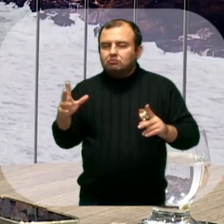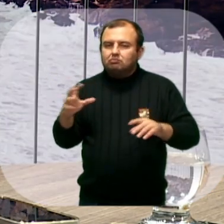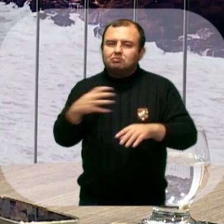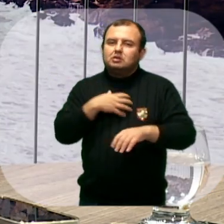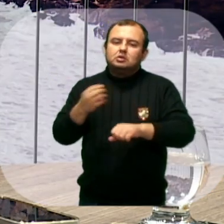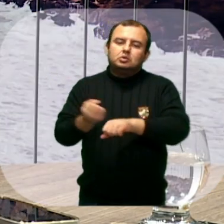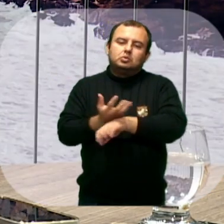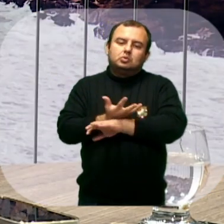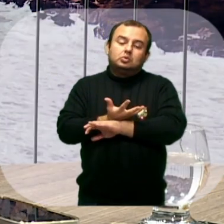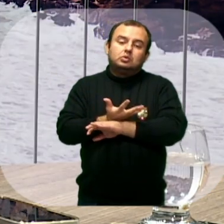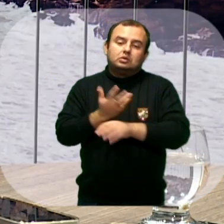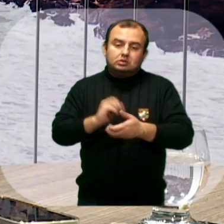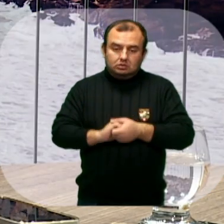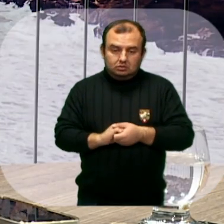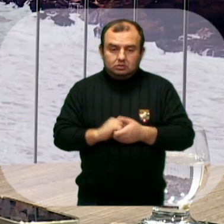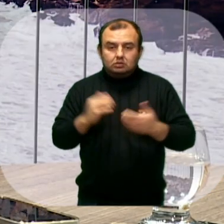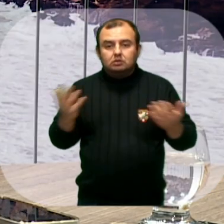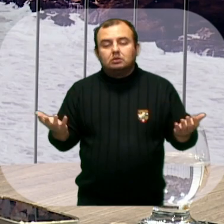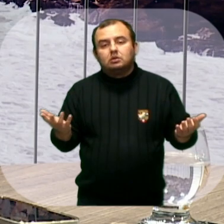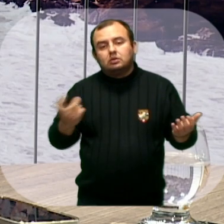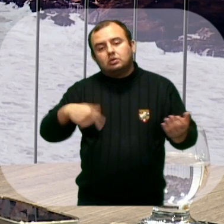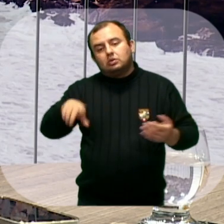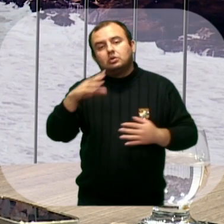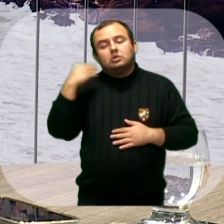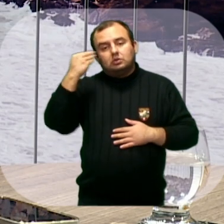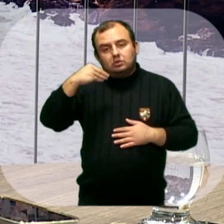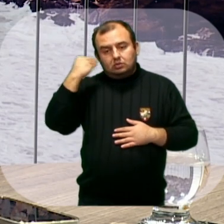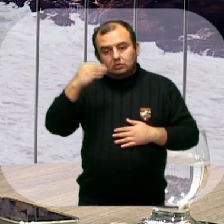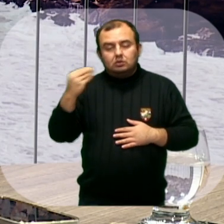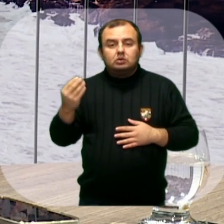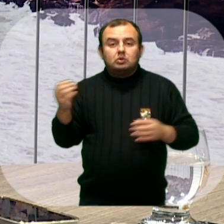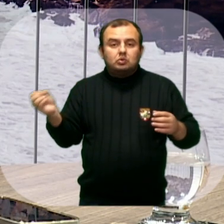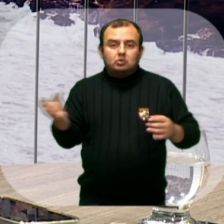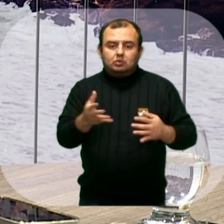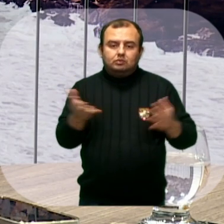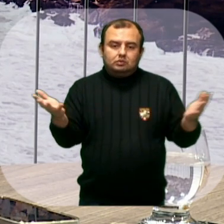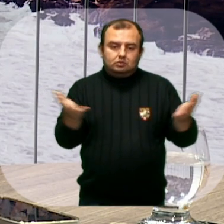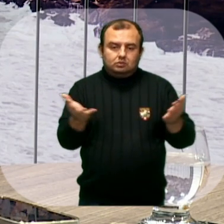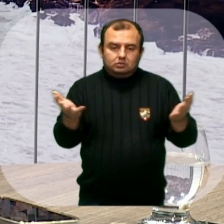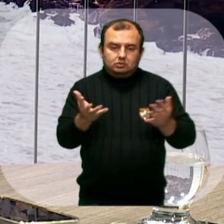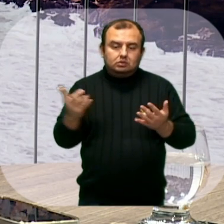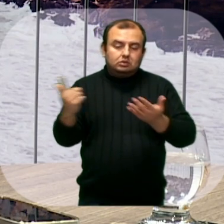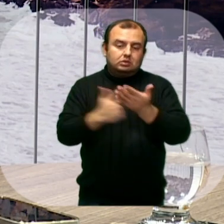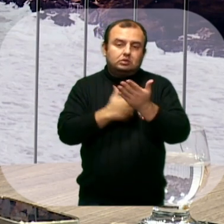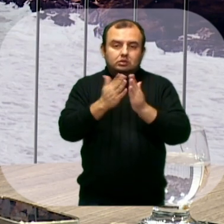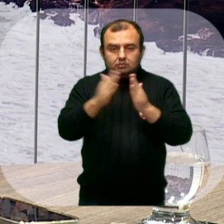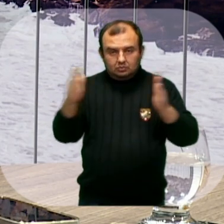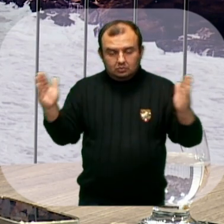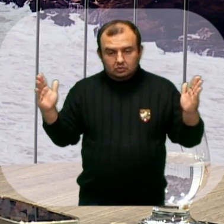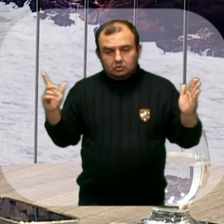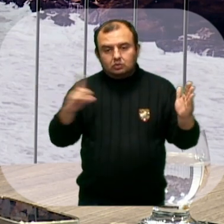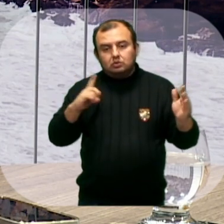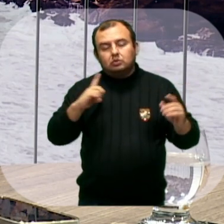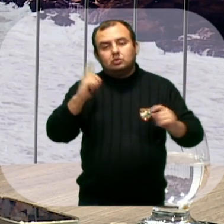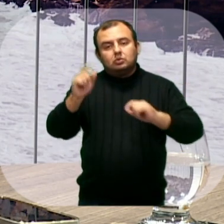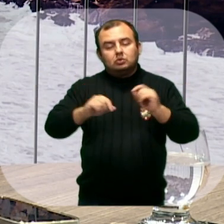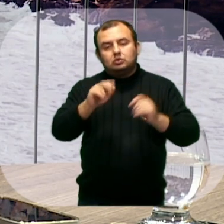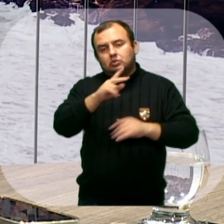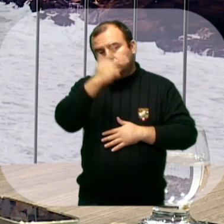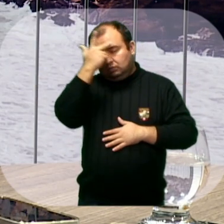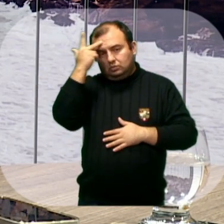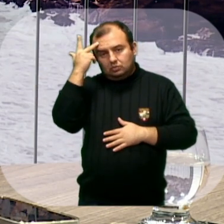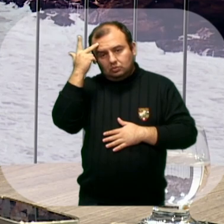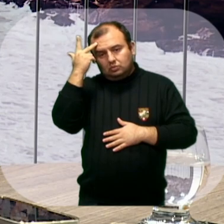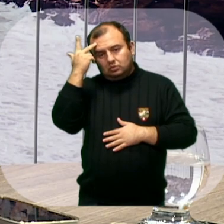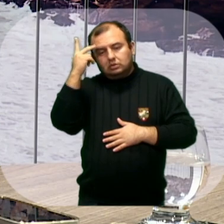emocionante. Então, nós estamos vivendo uma fase nova na biblioteca, de chamar as pessoas para